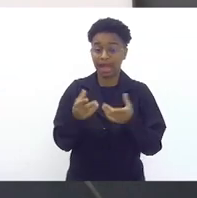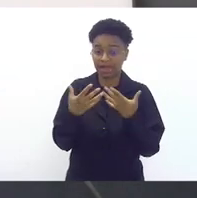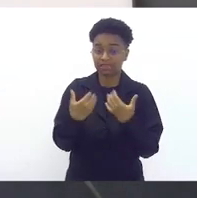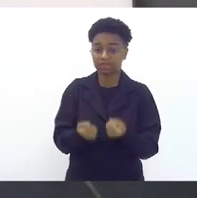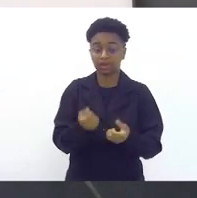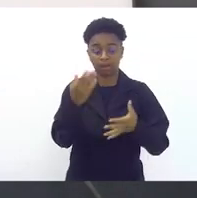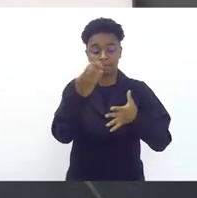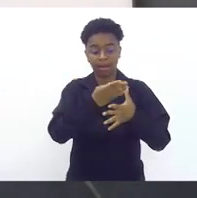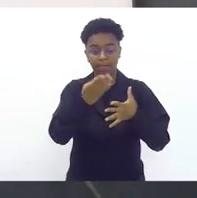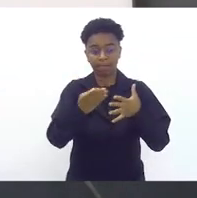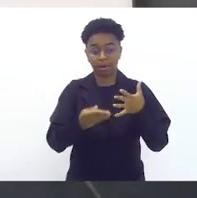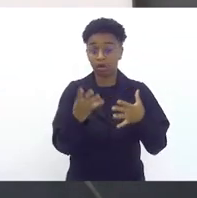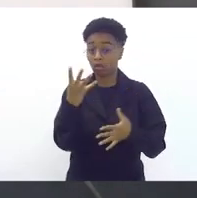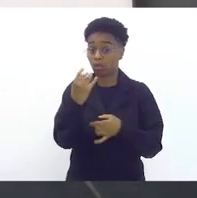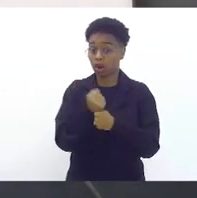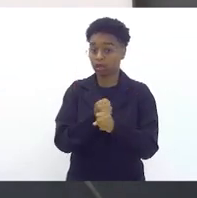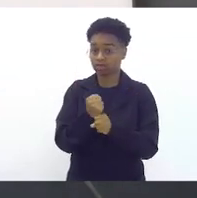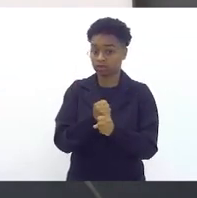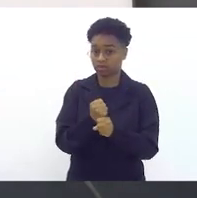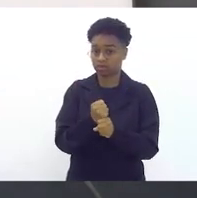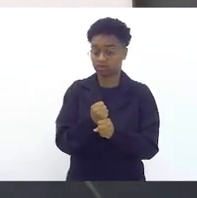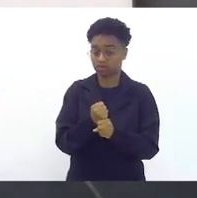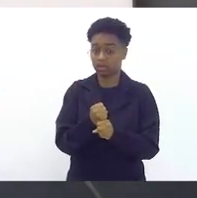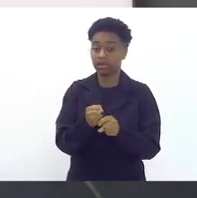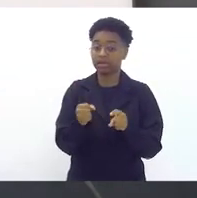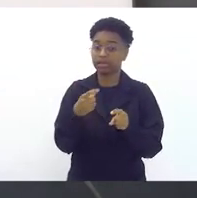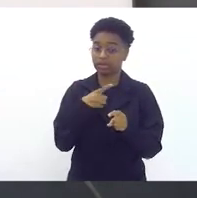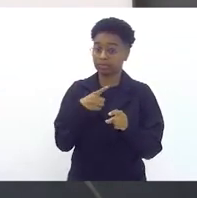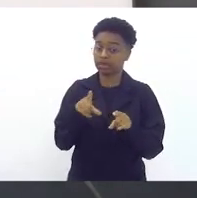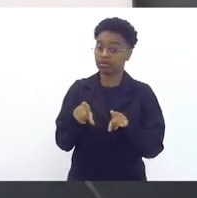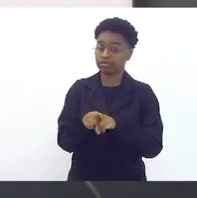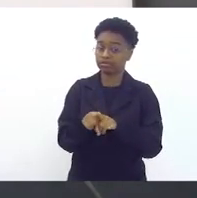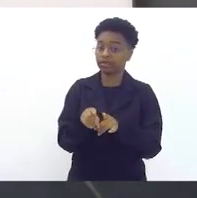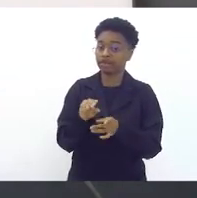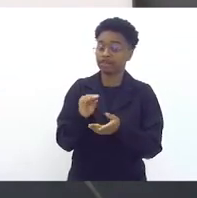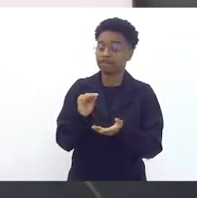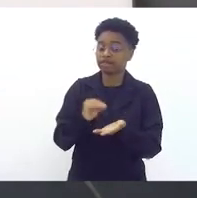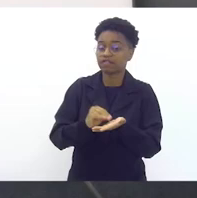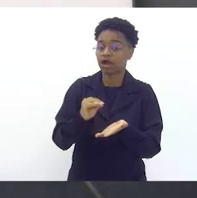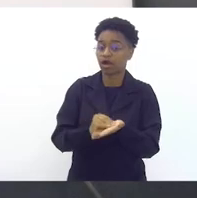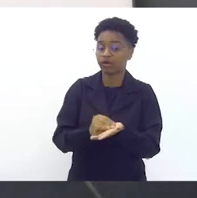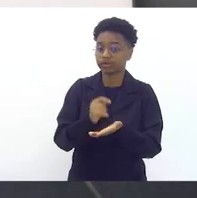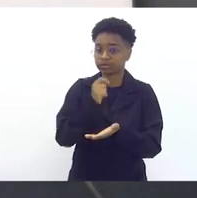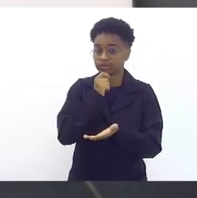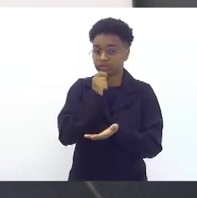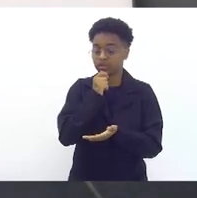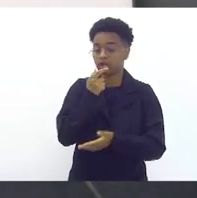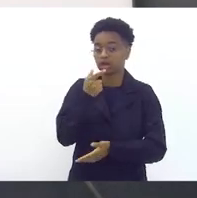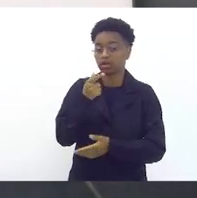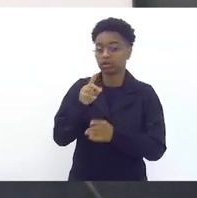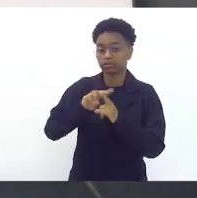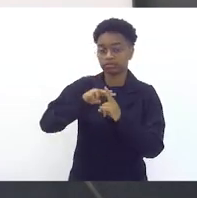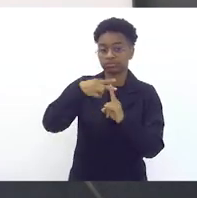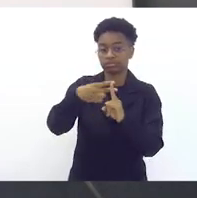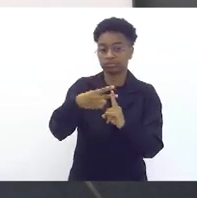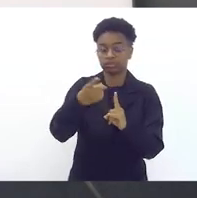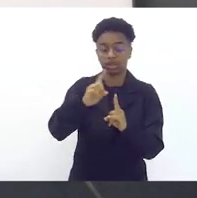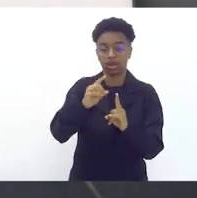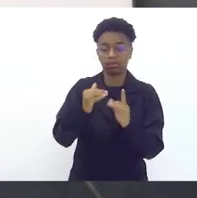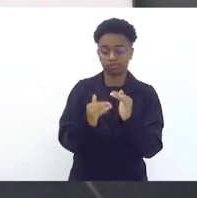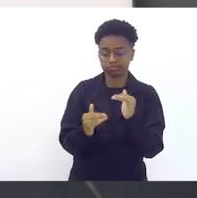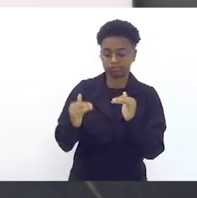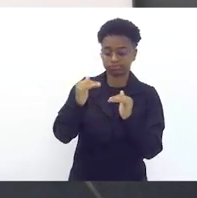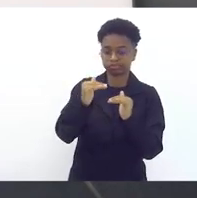parcelamento durante 4 anos, temos ainda as progressões de 24 e 25 para acontecer, a progressão não, os patamares